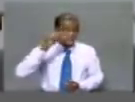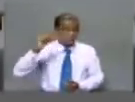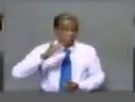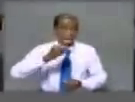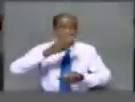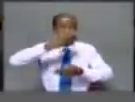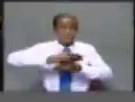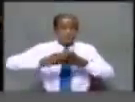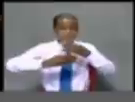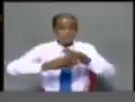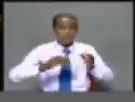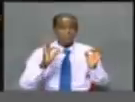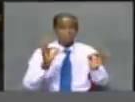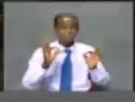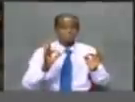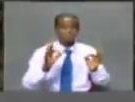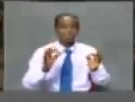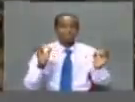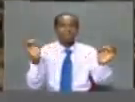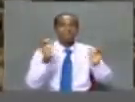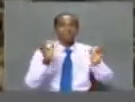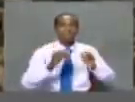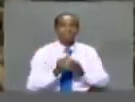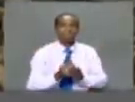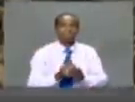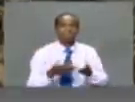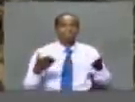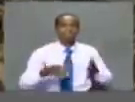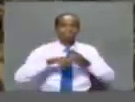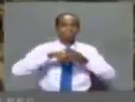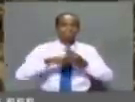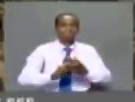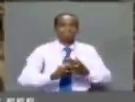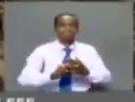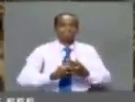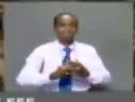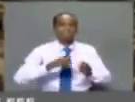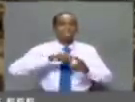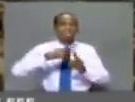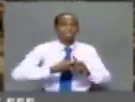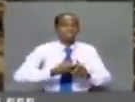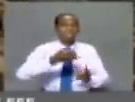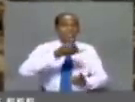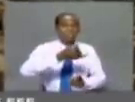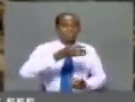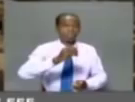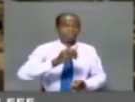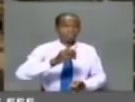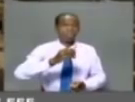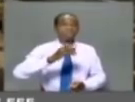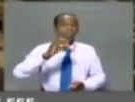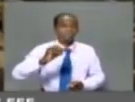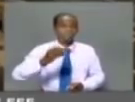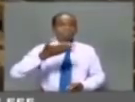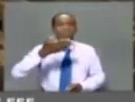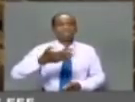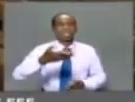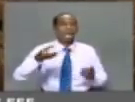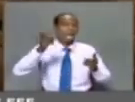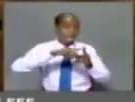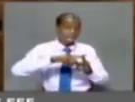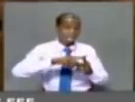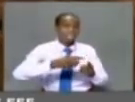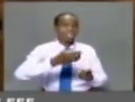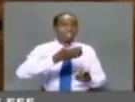esquema. Início das obras em 2007. 2009, resolução do Conselho de